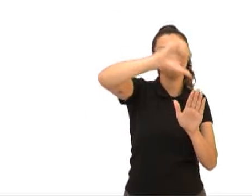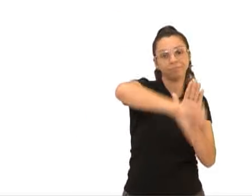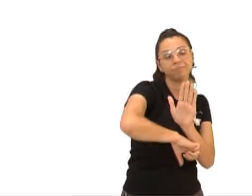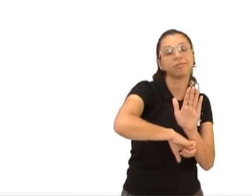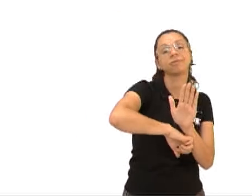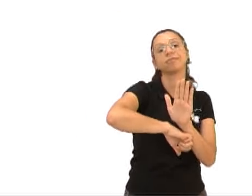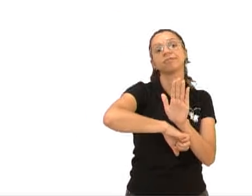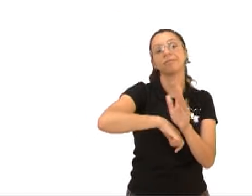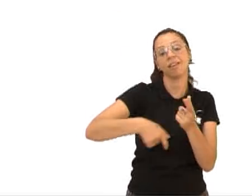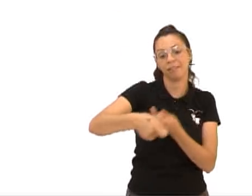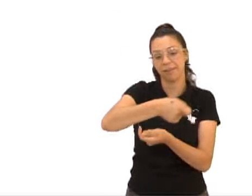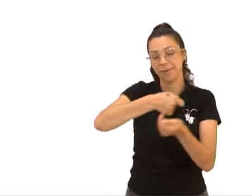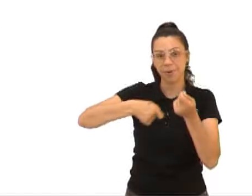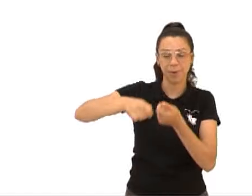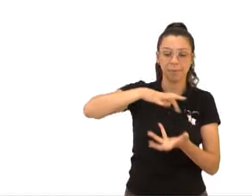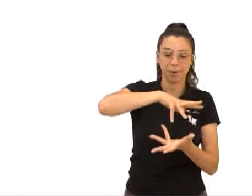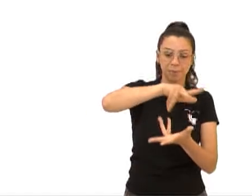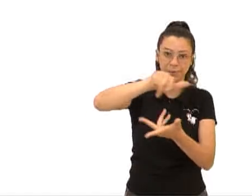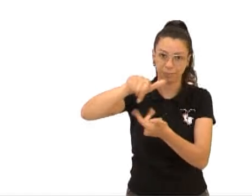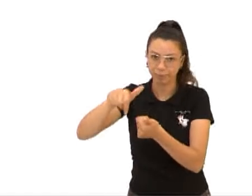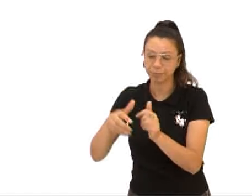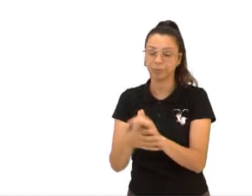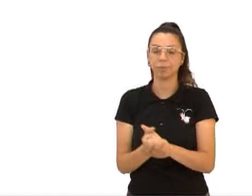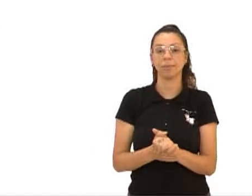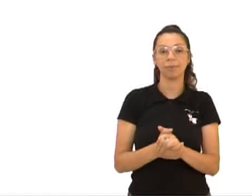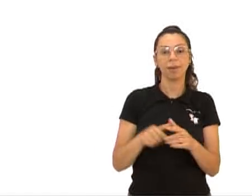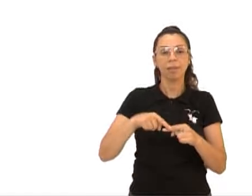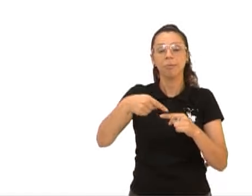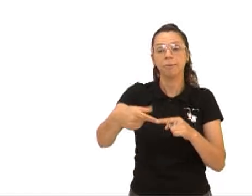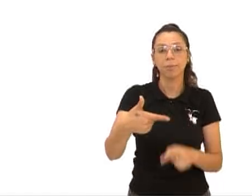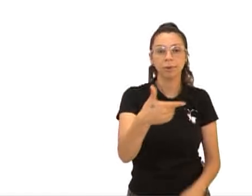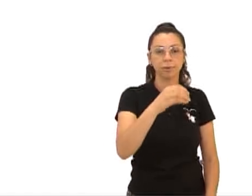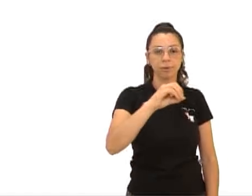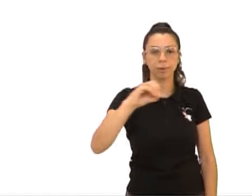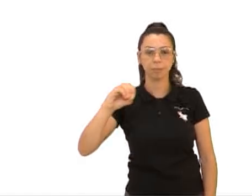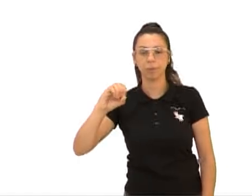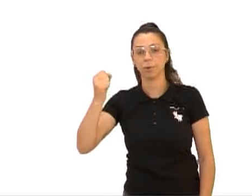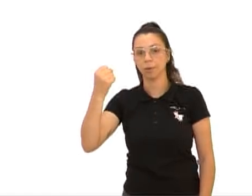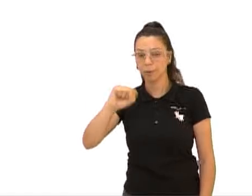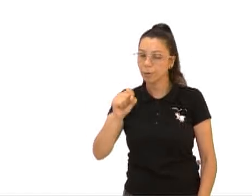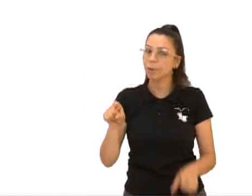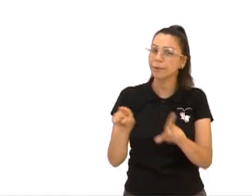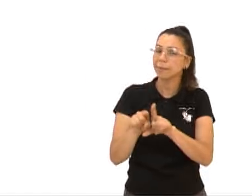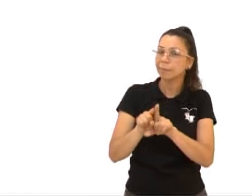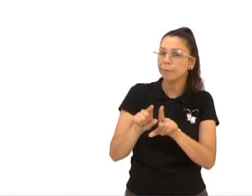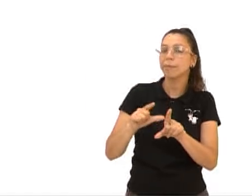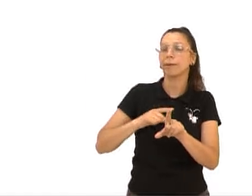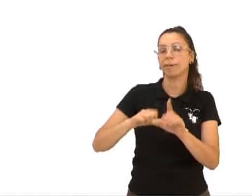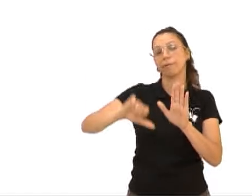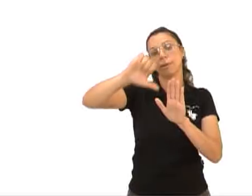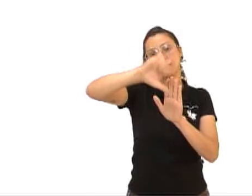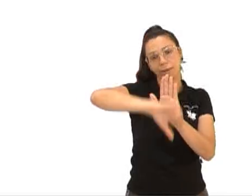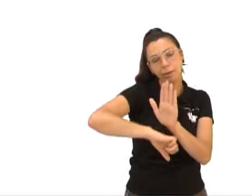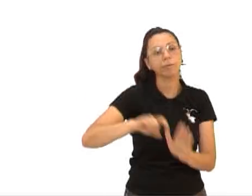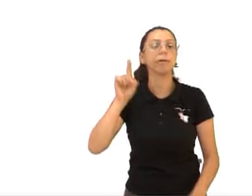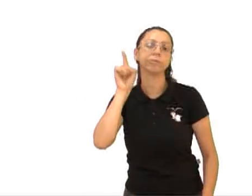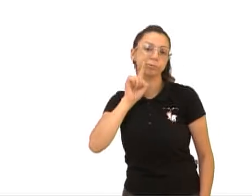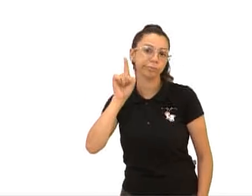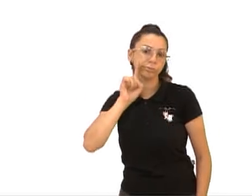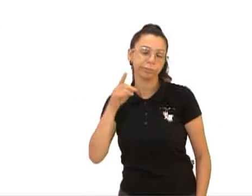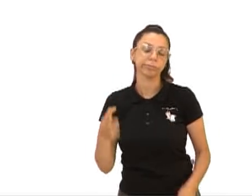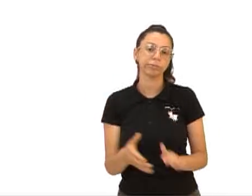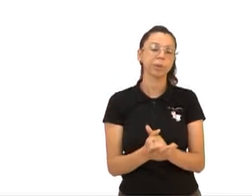depois nós tivemos a bolha do setor imobiliário dos Estados Unidos também, que é um caso muito parecido. Então, o que